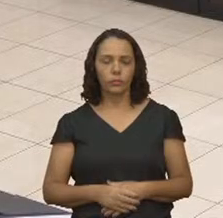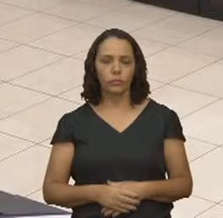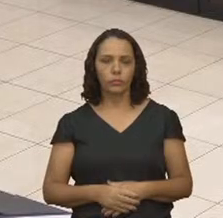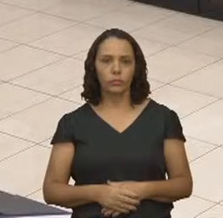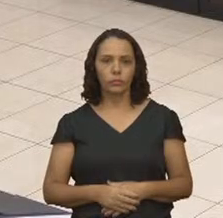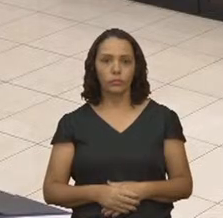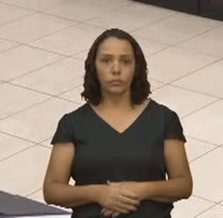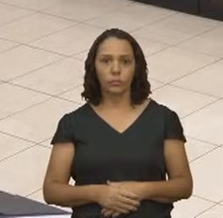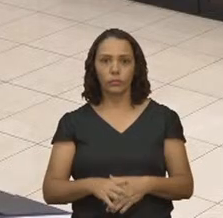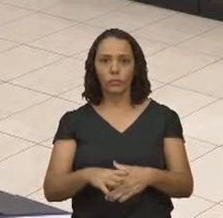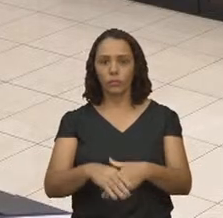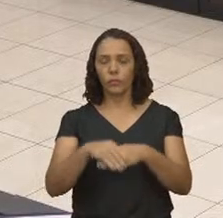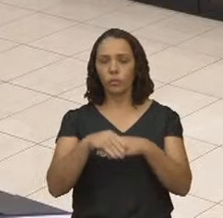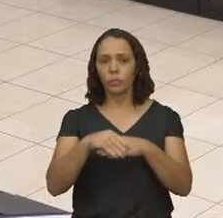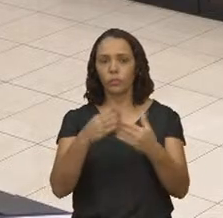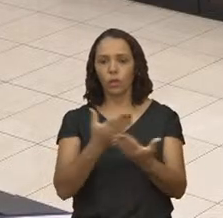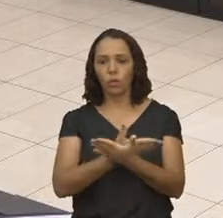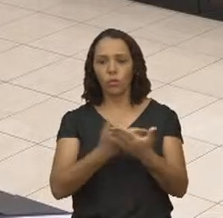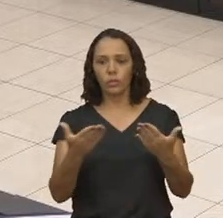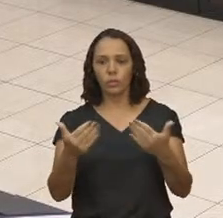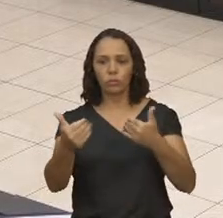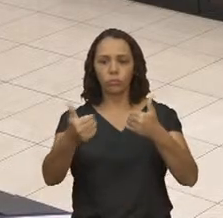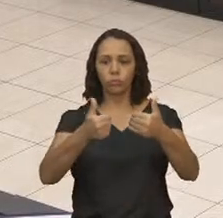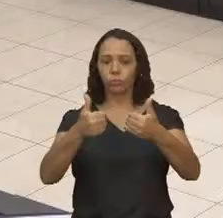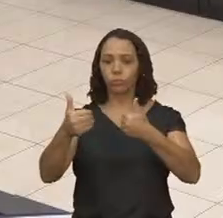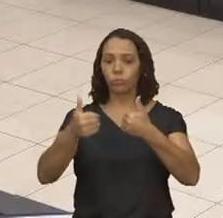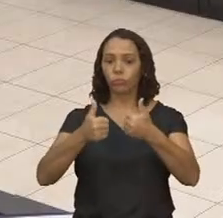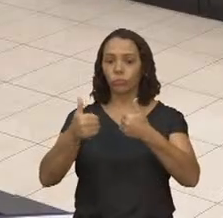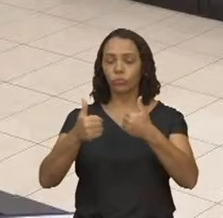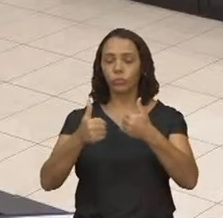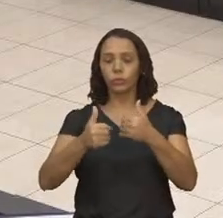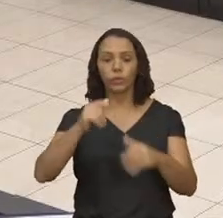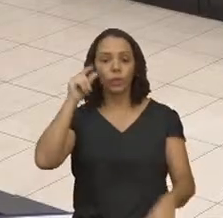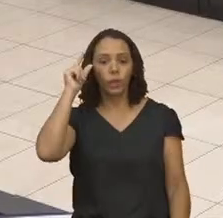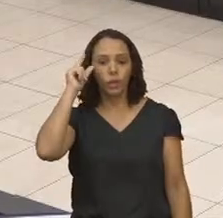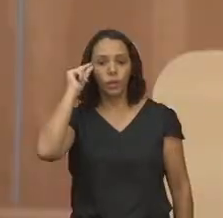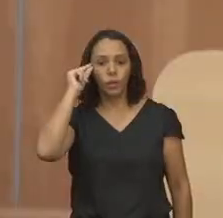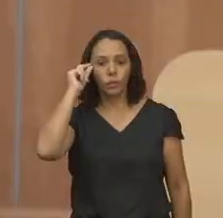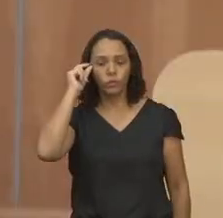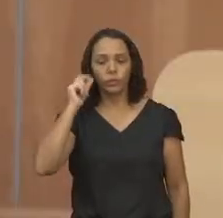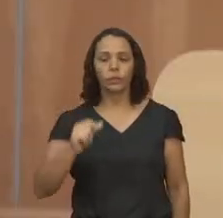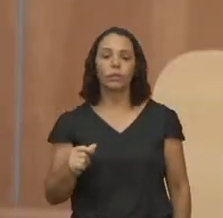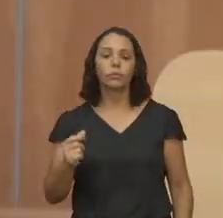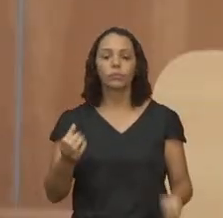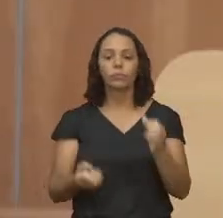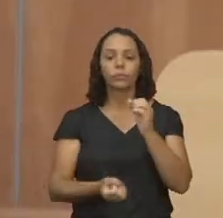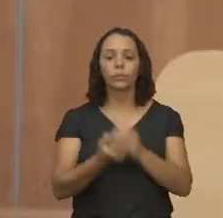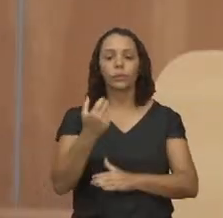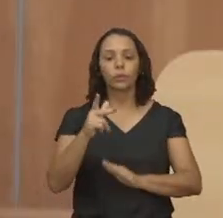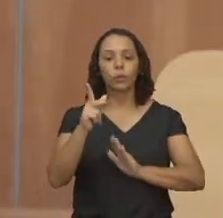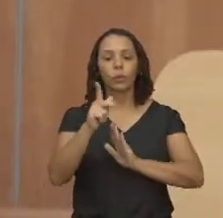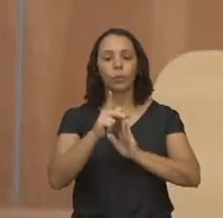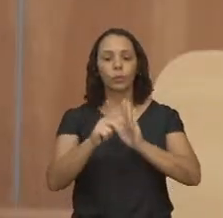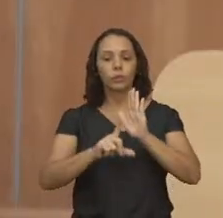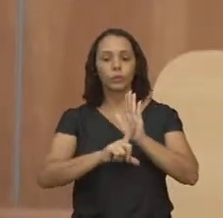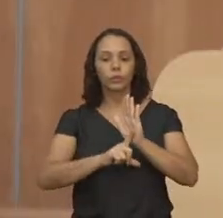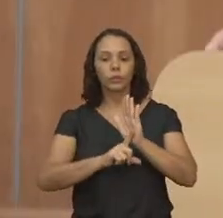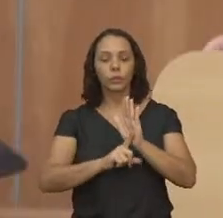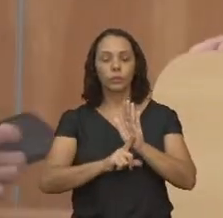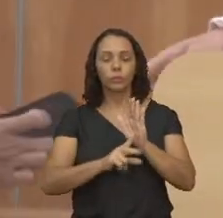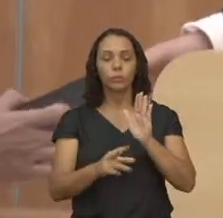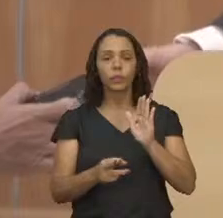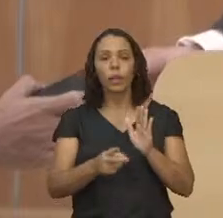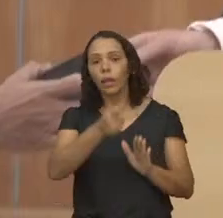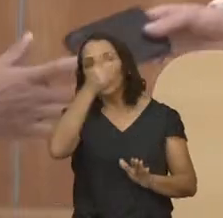Quero cumprimentar a todos aqui presentes, cumprimentar o Jean pela autoria do projeto, cumprimentar os representantes do Hospital